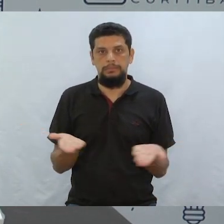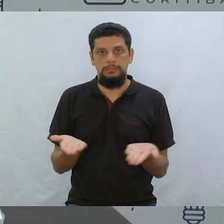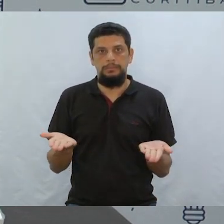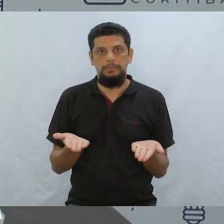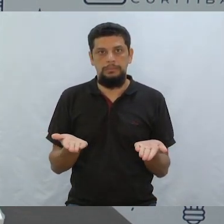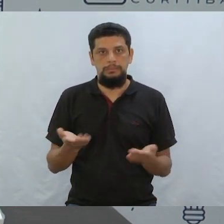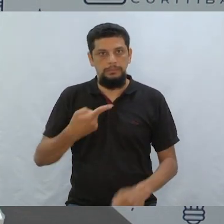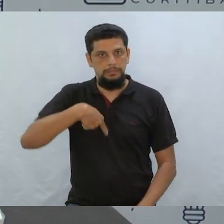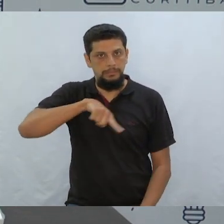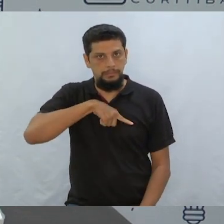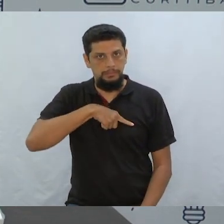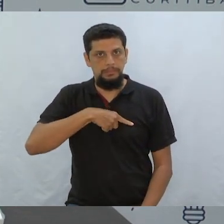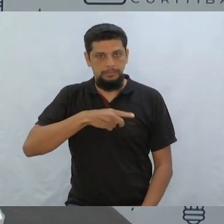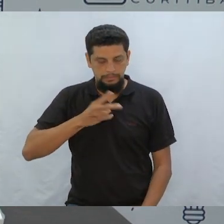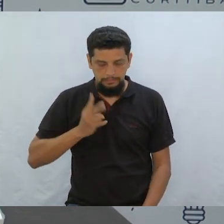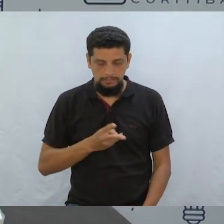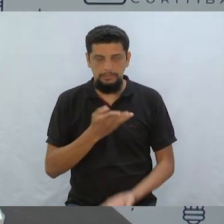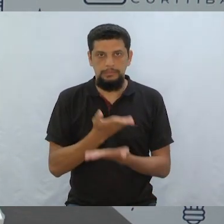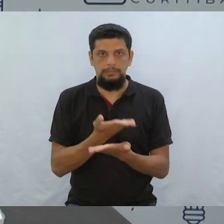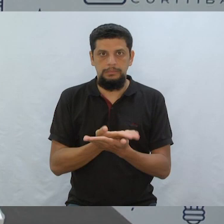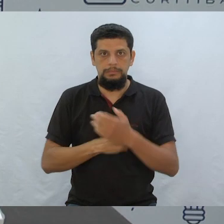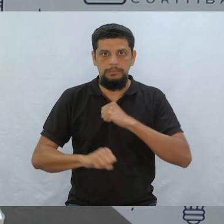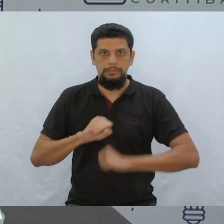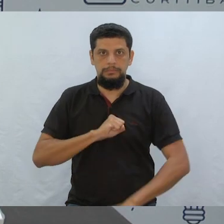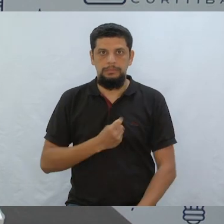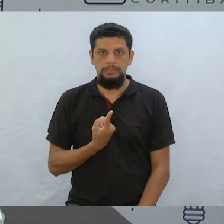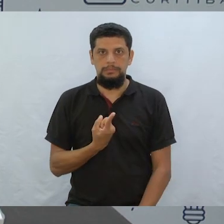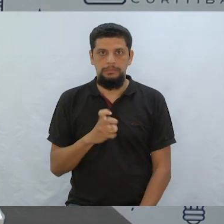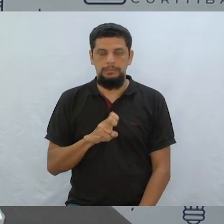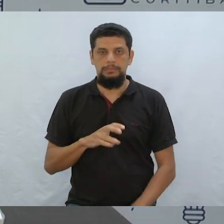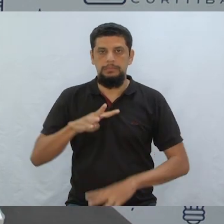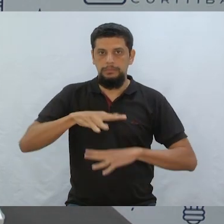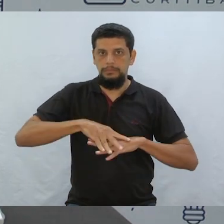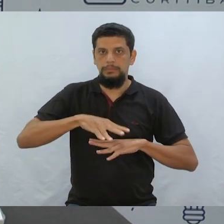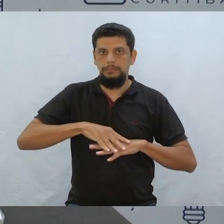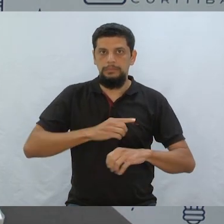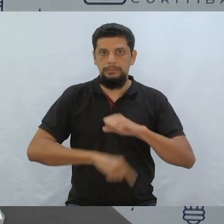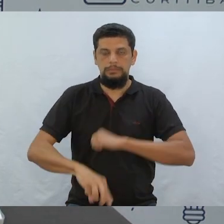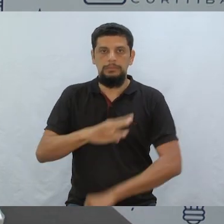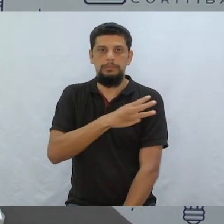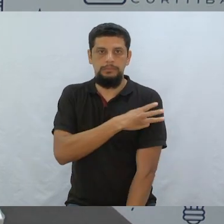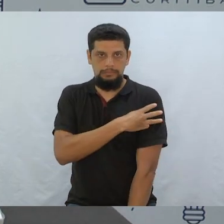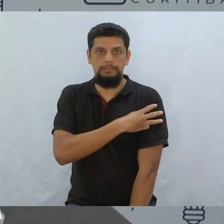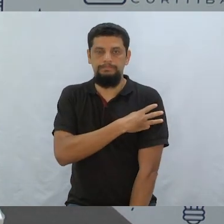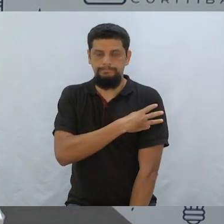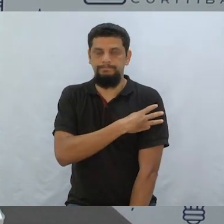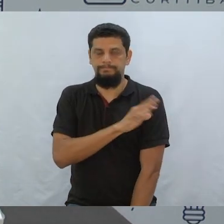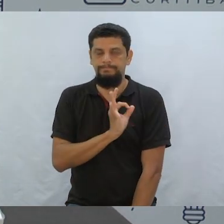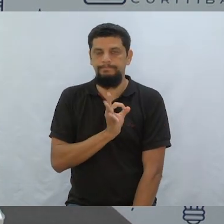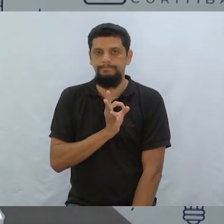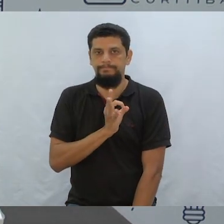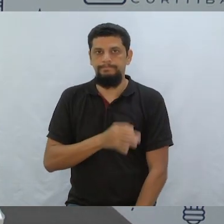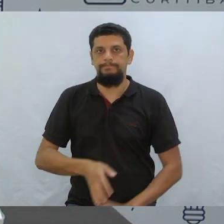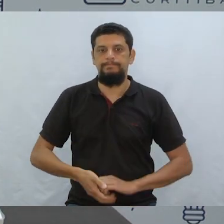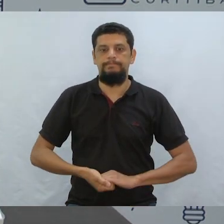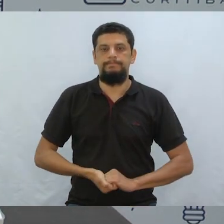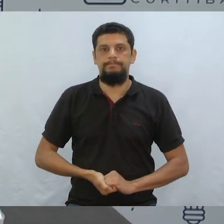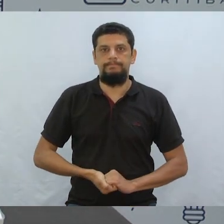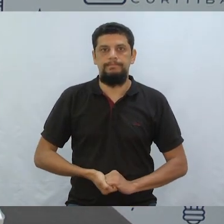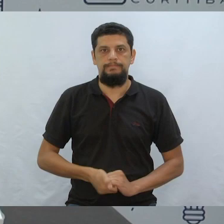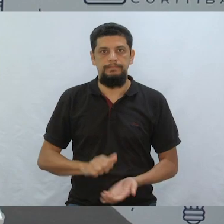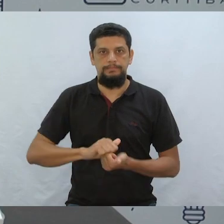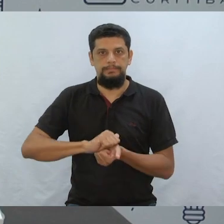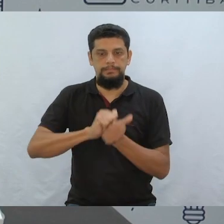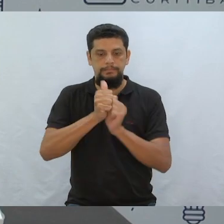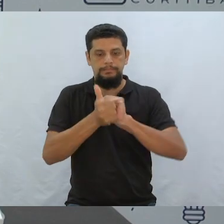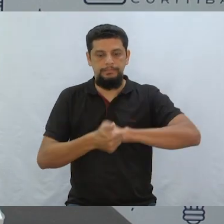Então, hoje nós vamos iniciar a aula 15 de matemática do terceiro ano, né?